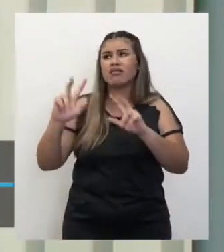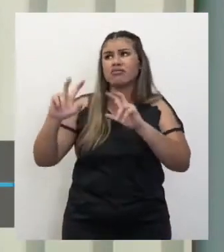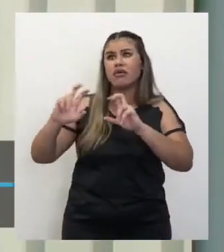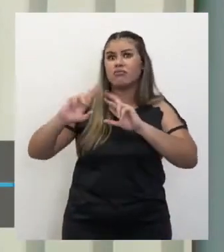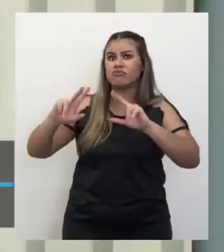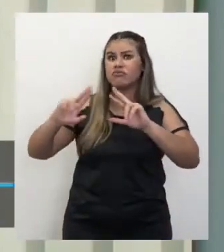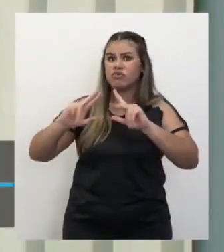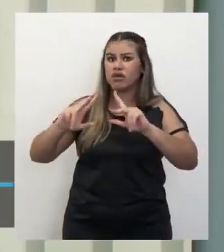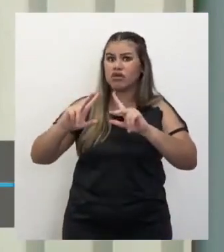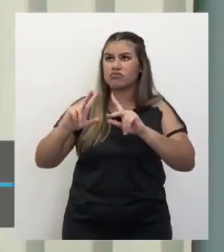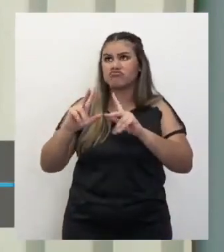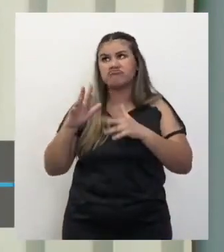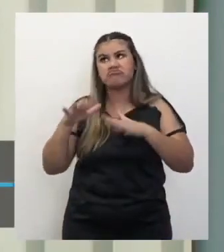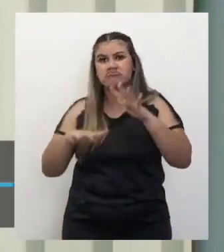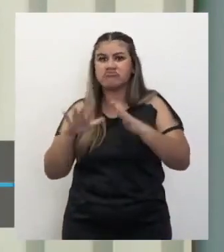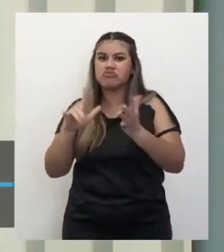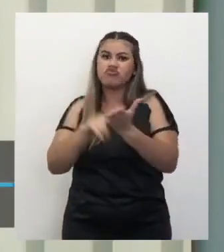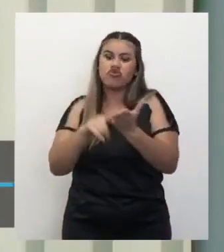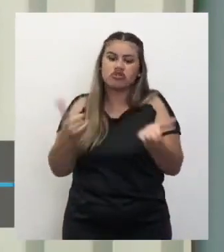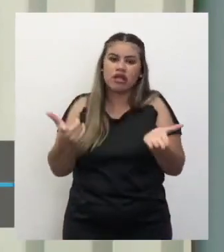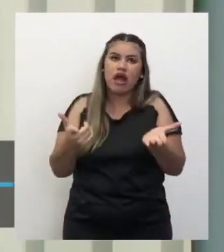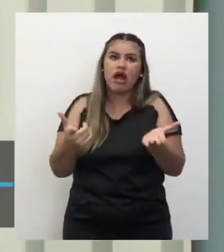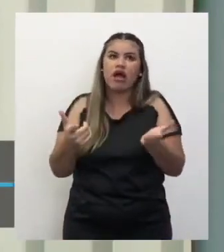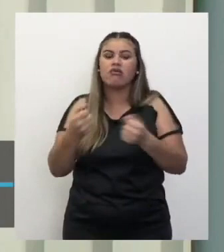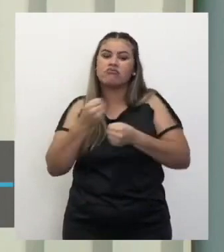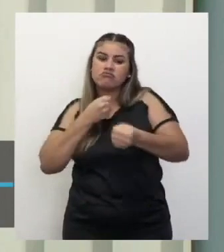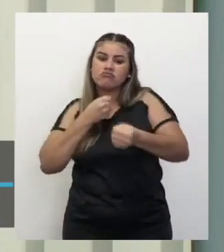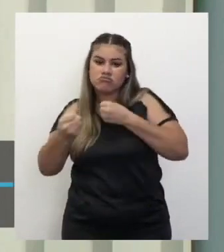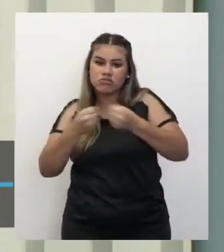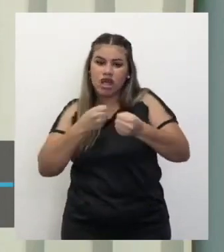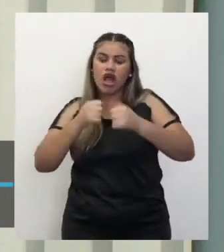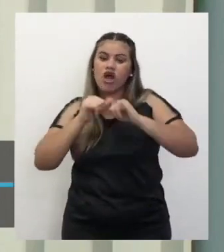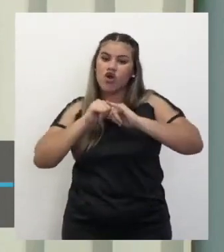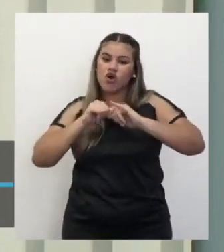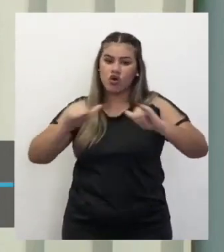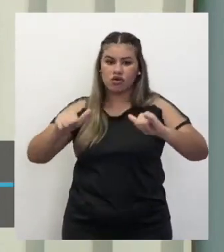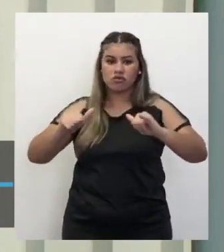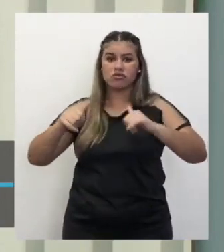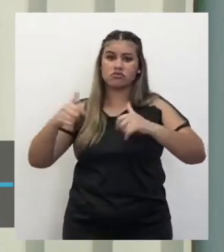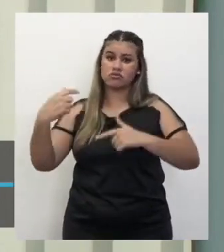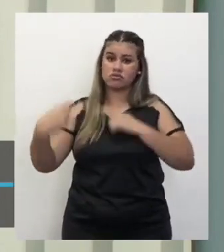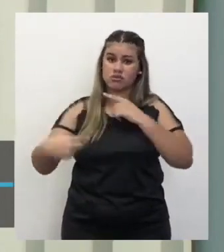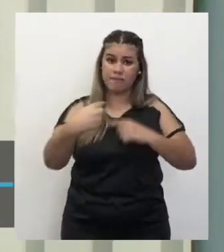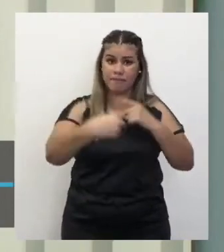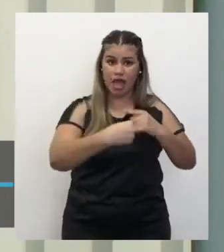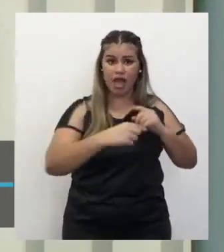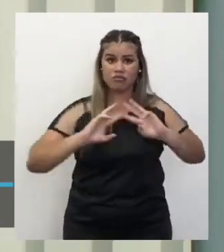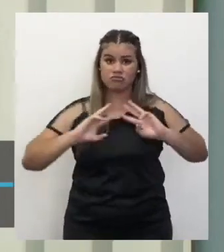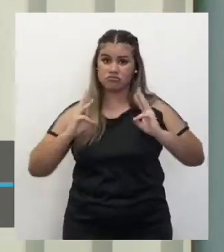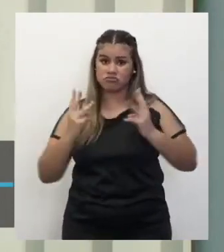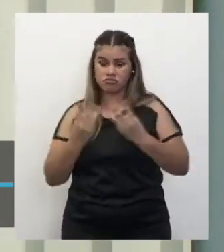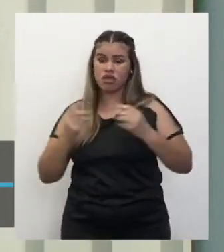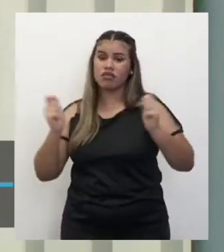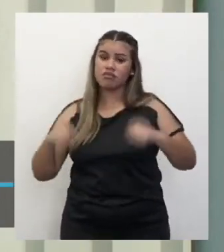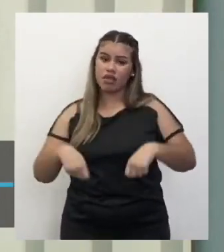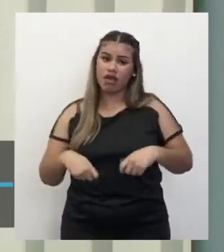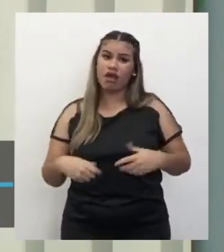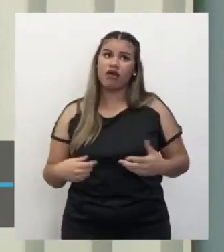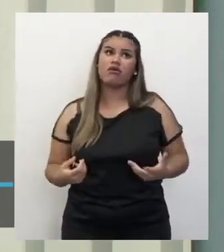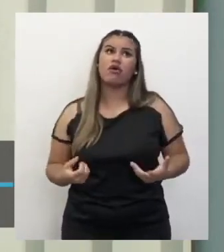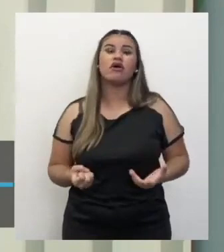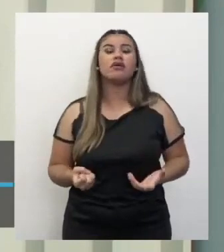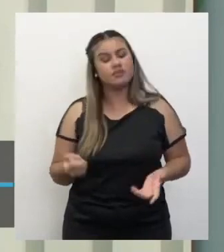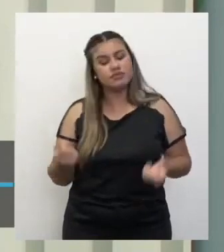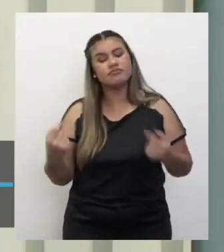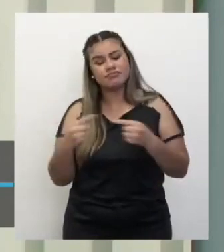que caberiam no jornal, caberiam numa reportagem, caberiam numa notícia, caberia num debate nas Nações Unidas e cabem num poema.